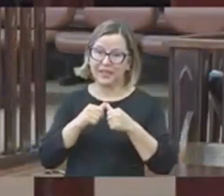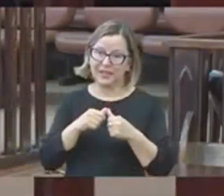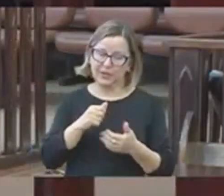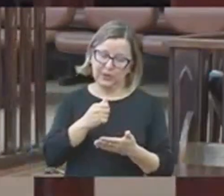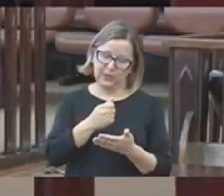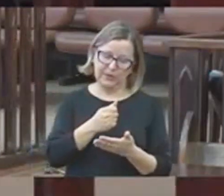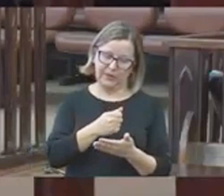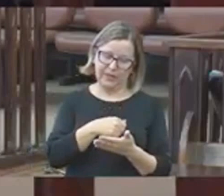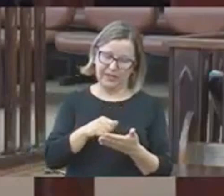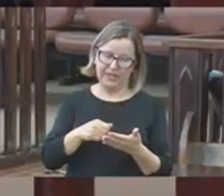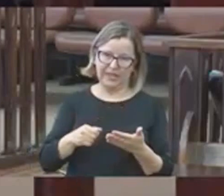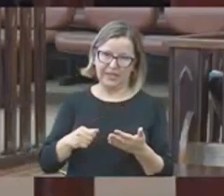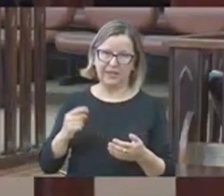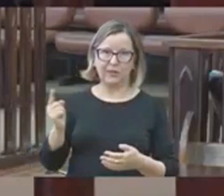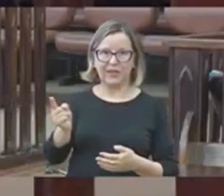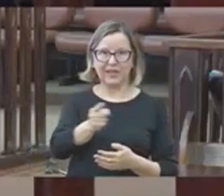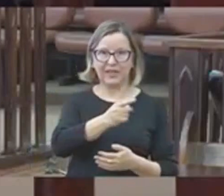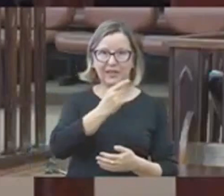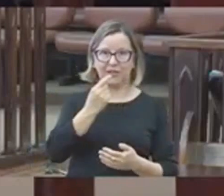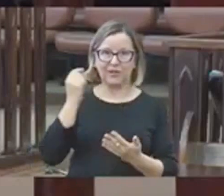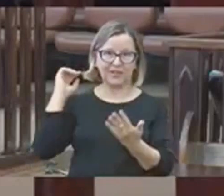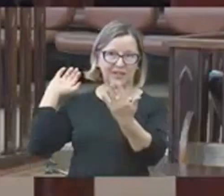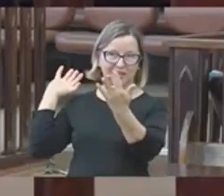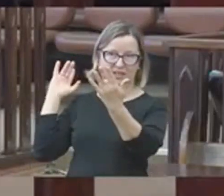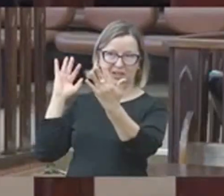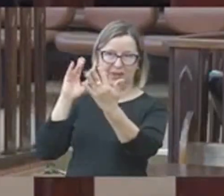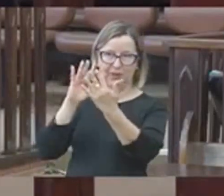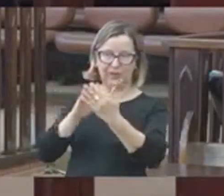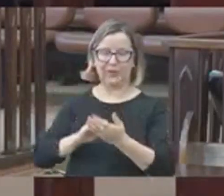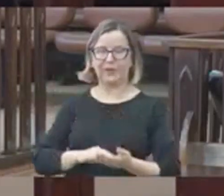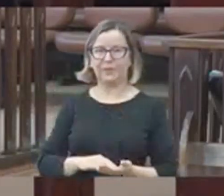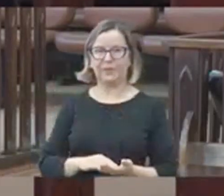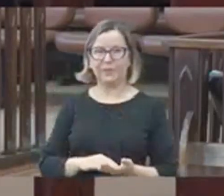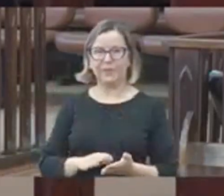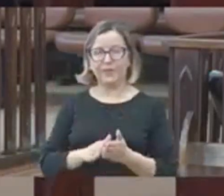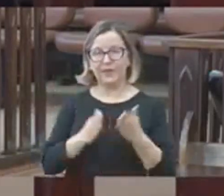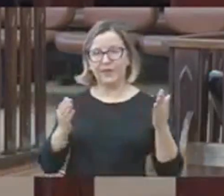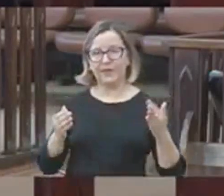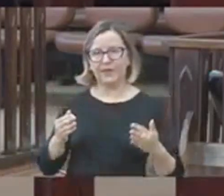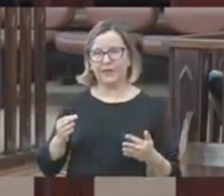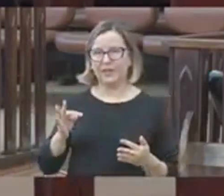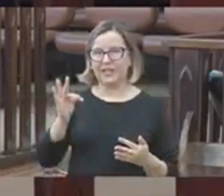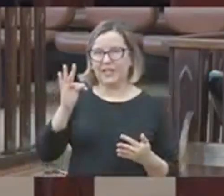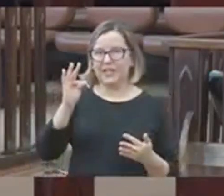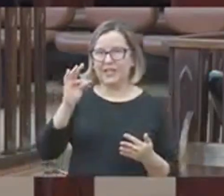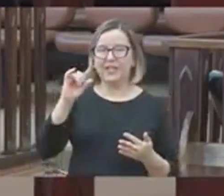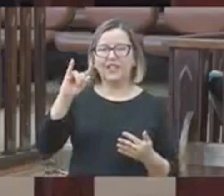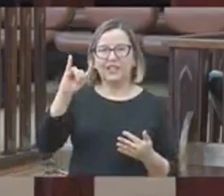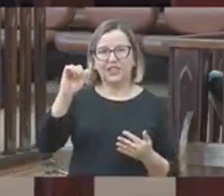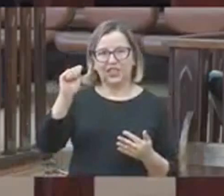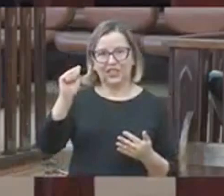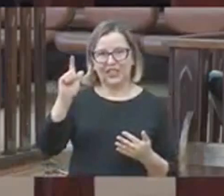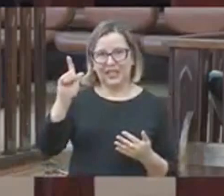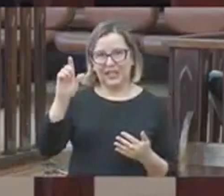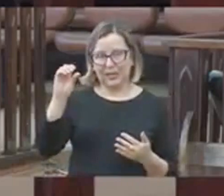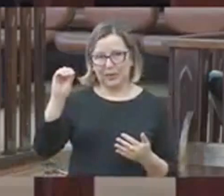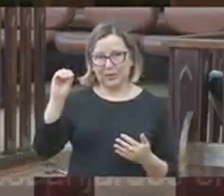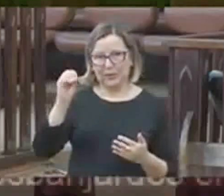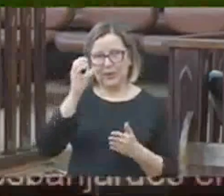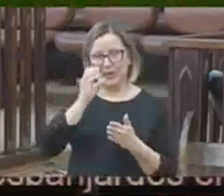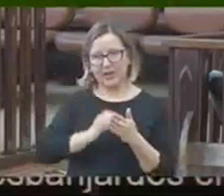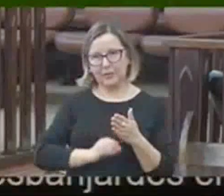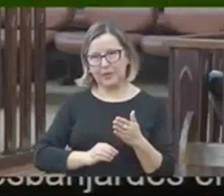em nossa história. Nós vemos em Tiago capítulo 4, versículo 1 e 2, o